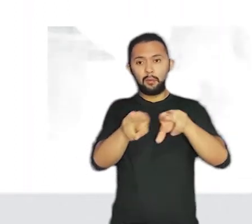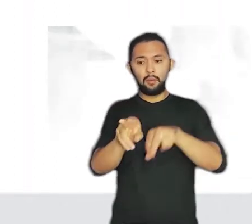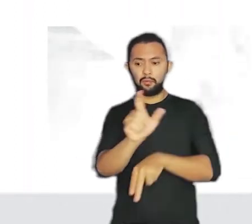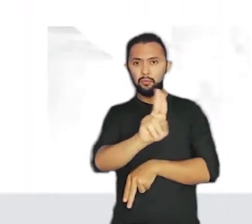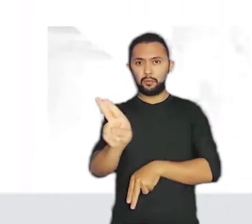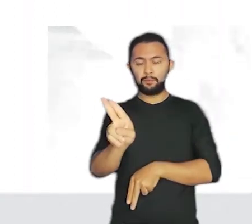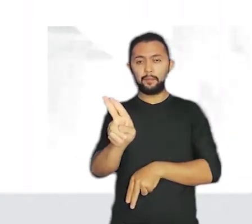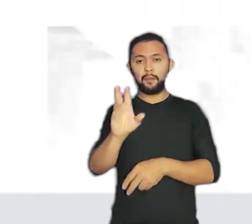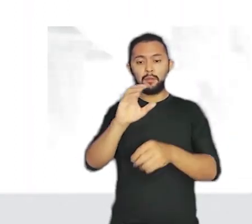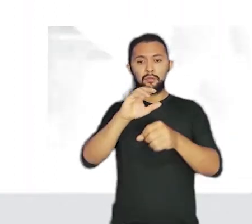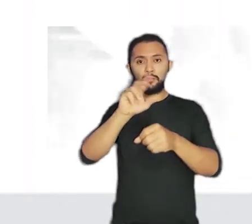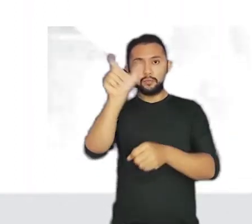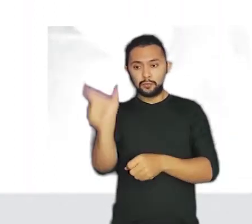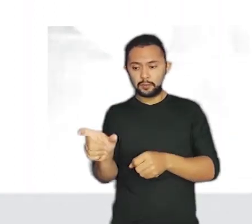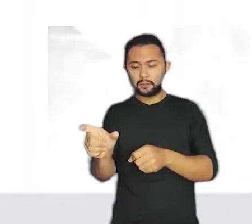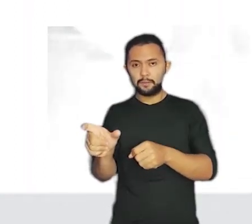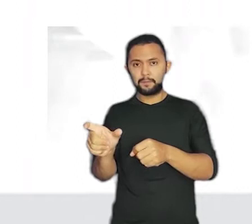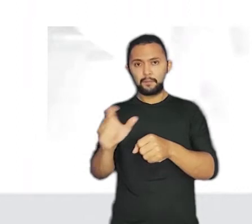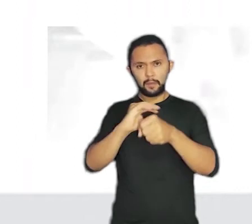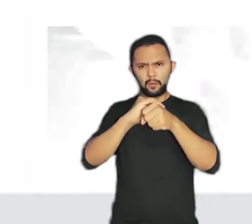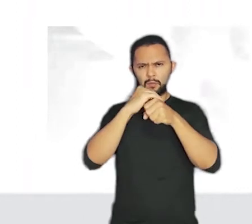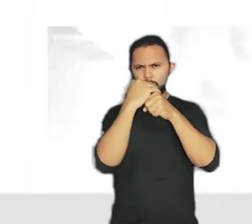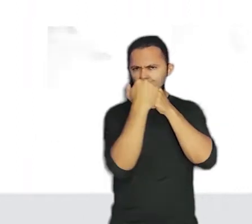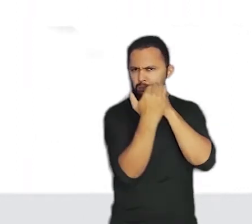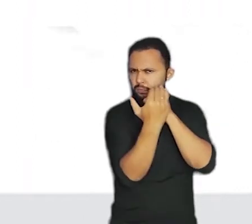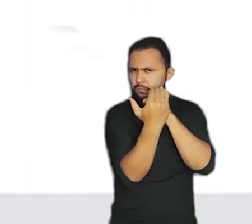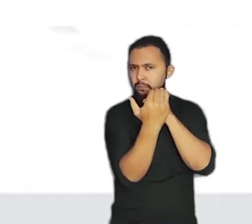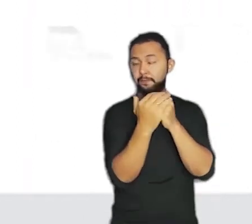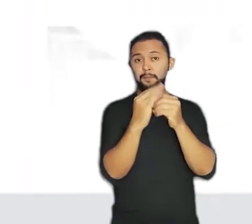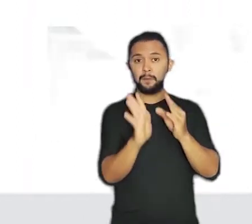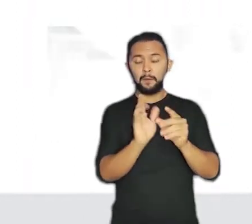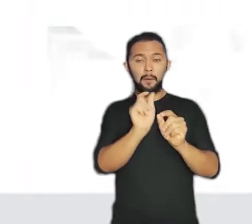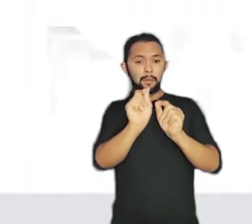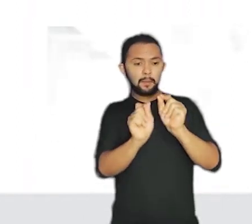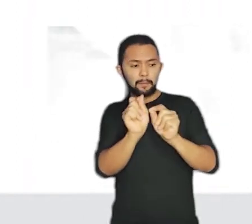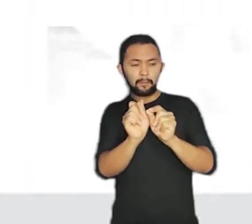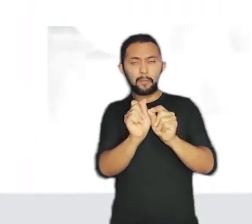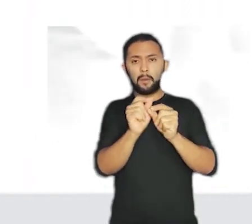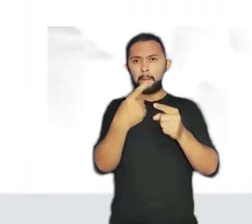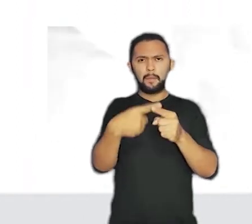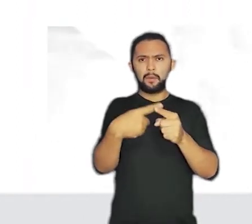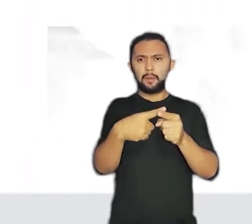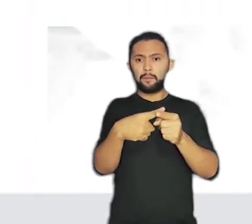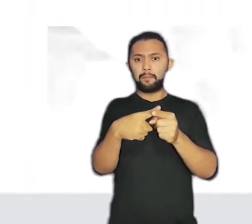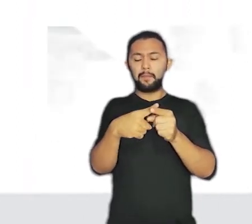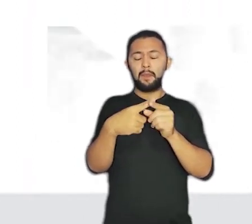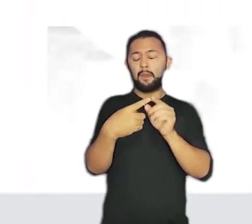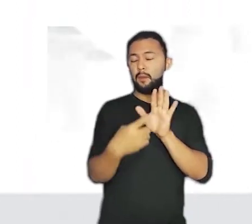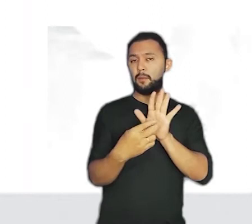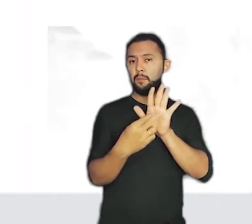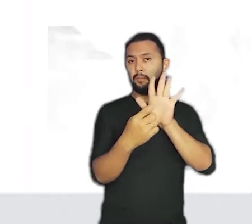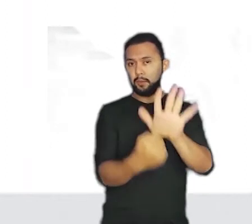mesmo sujeito. Ele é oculto por quê? Porque ele está escondido. Eu chamo de desinencial por quê? Porque embora eles